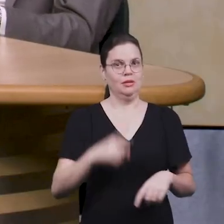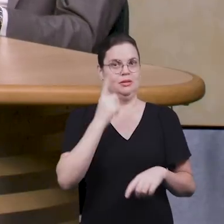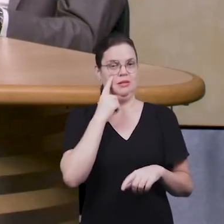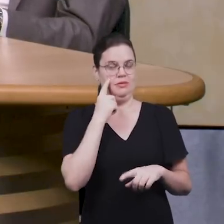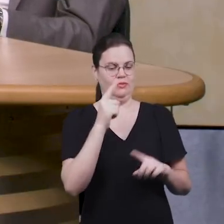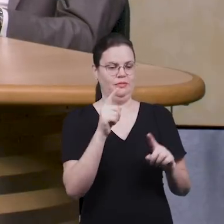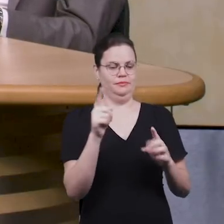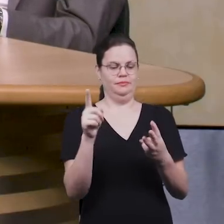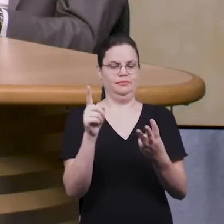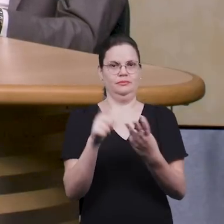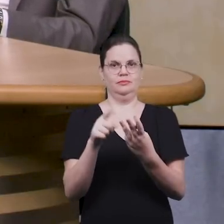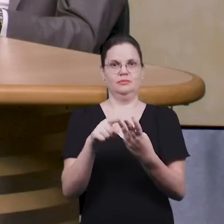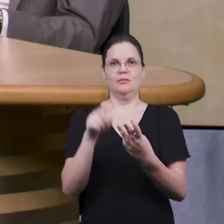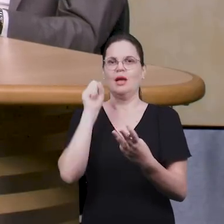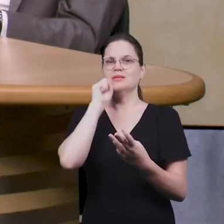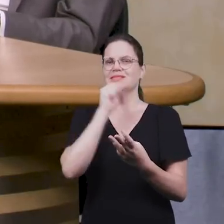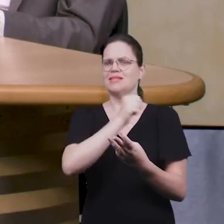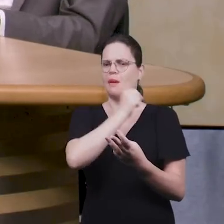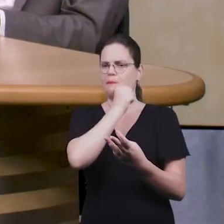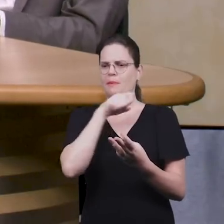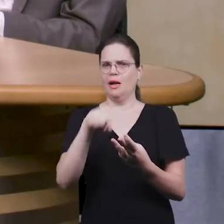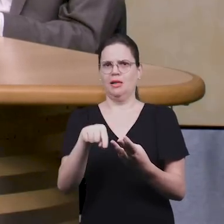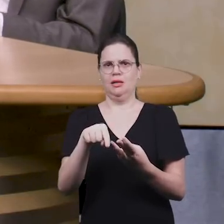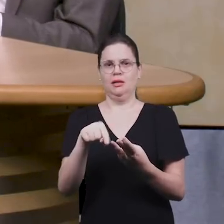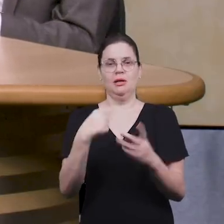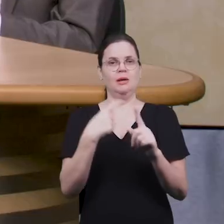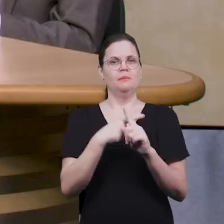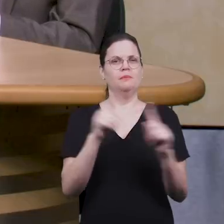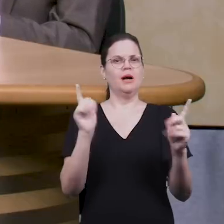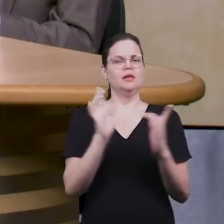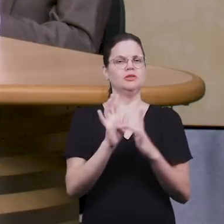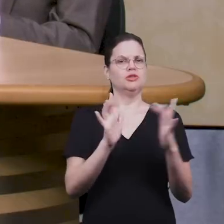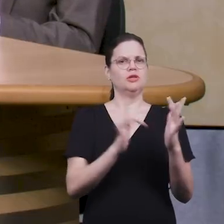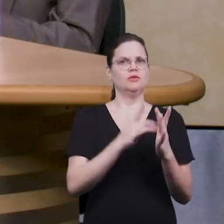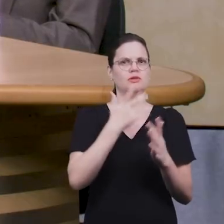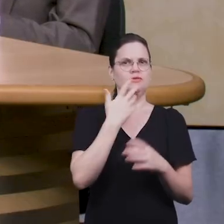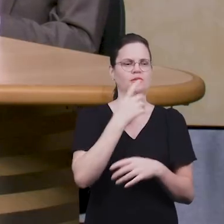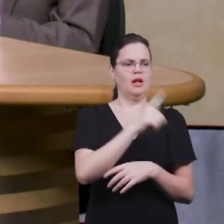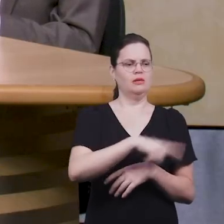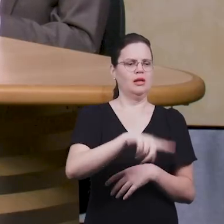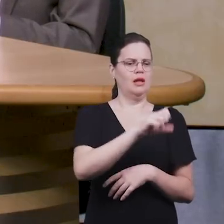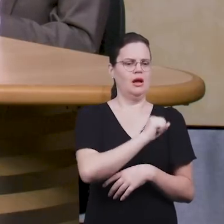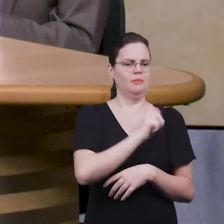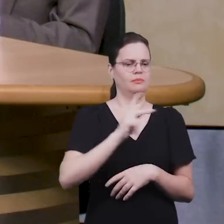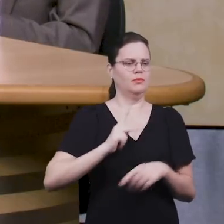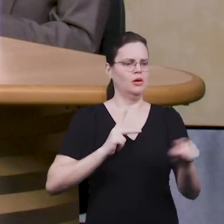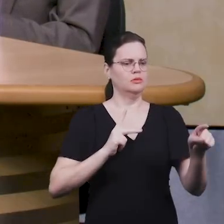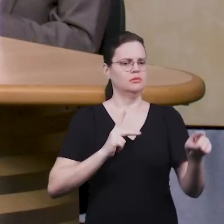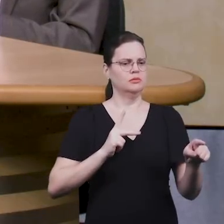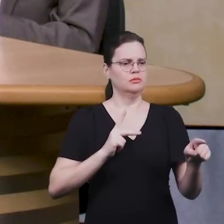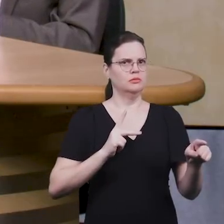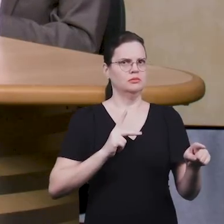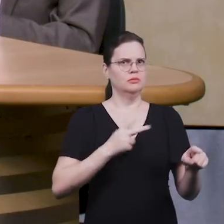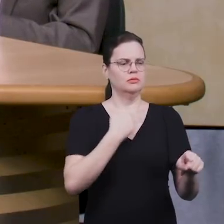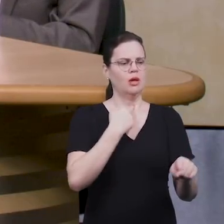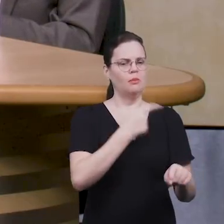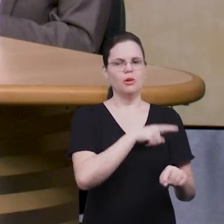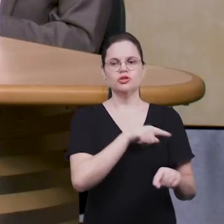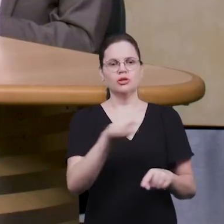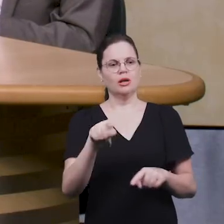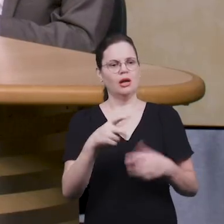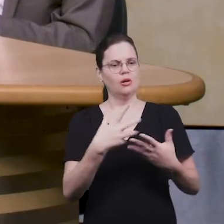Ele fala de Samaria e Jesus tinha proibido os apóstolos de tomarem o caminho